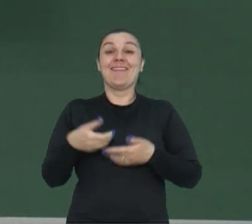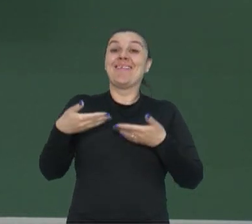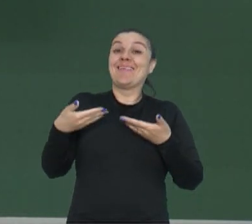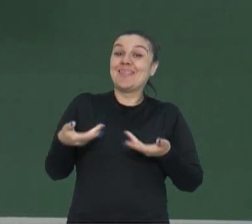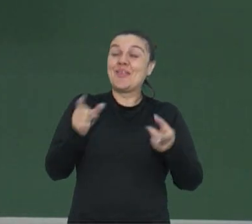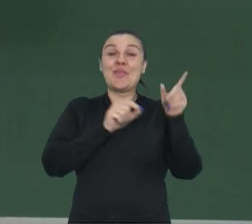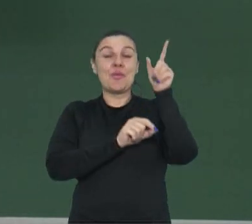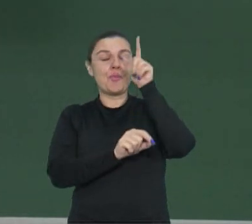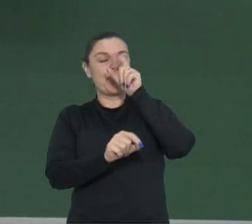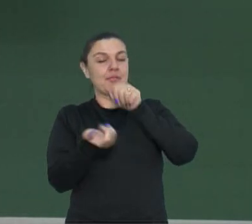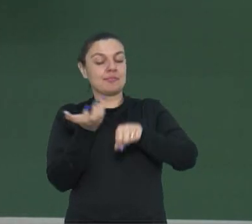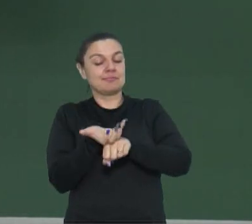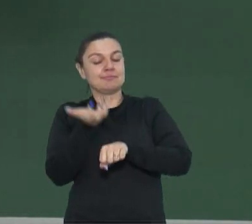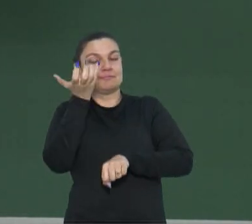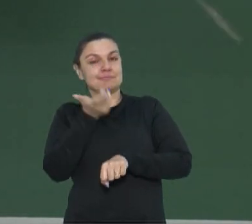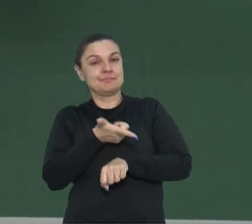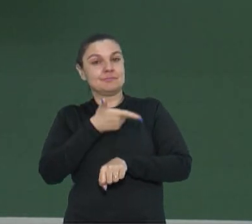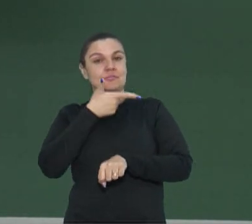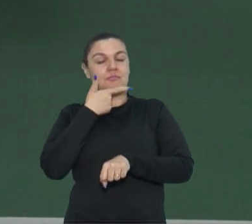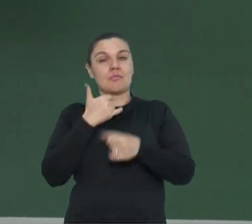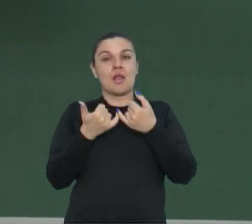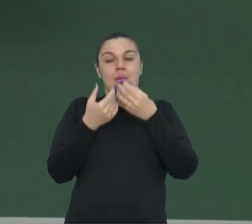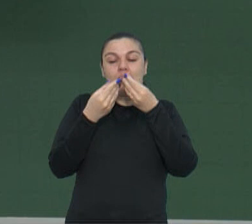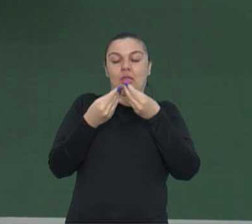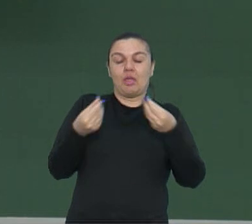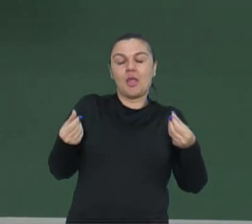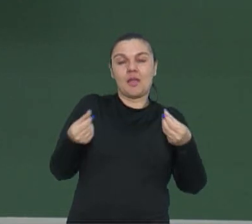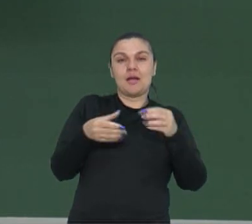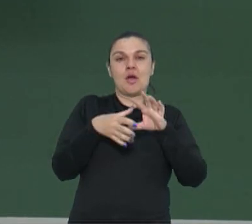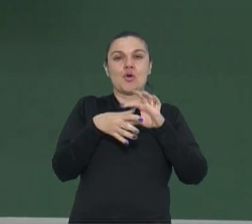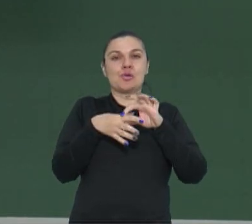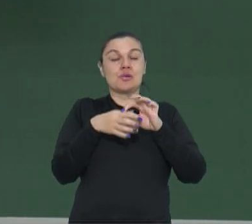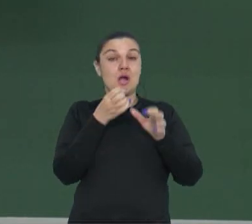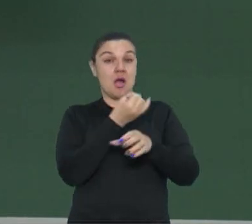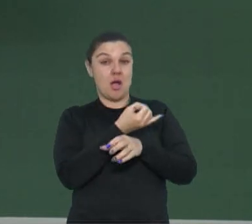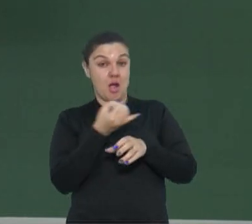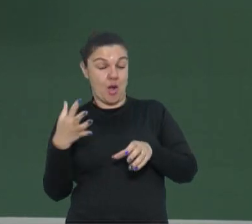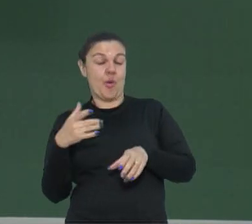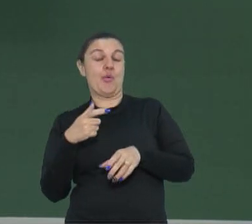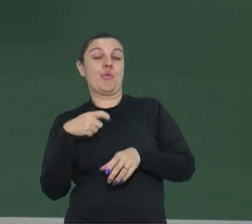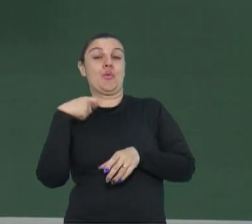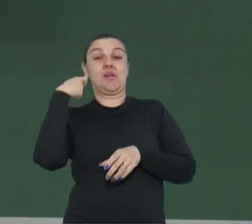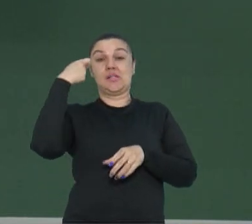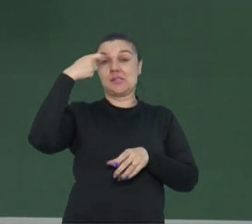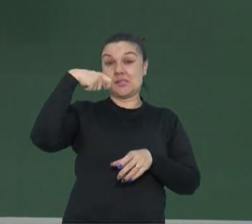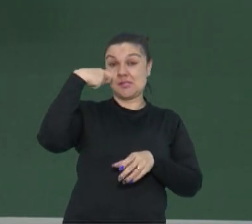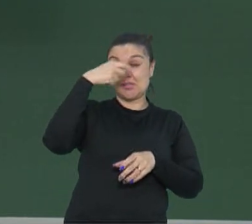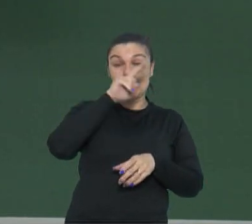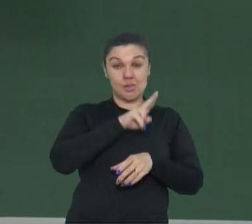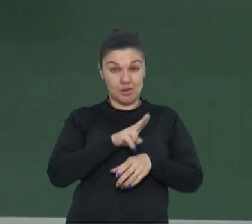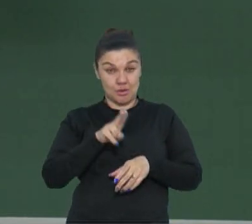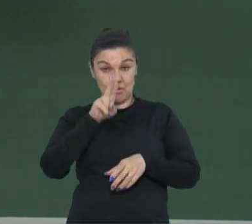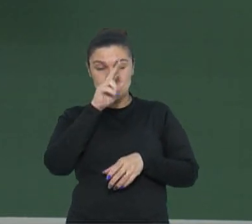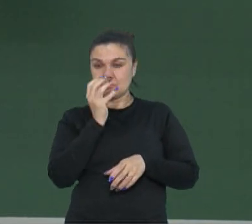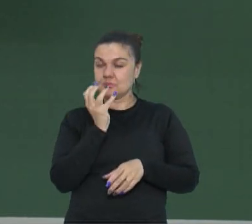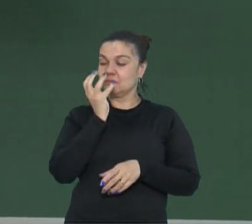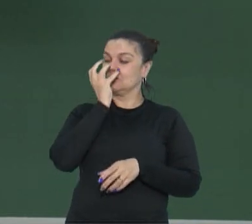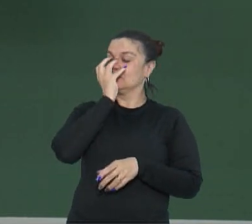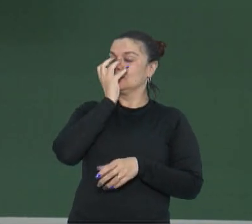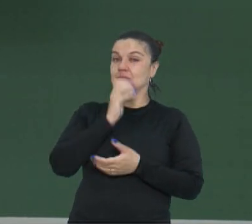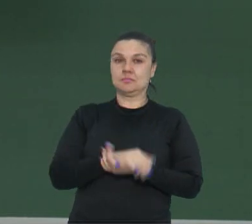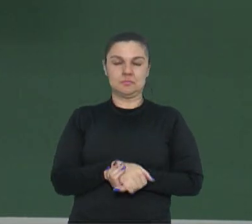esse gás do riso? Ele tem um efeito anestésico. Alguns profissionais da odontologia, alguns dentistas, usam ele como